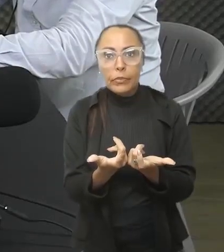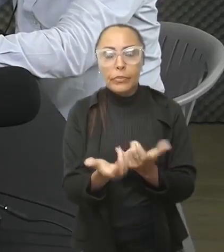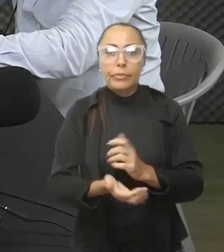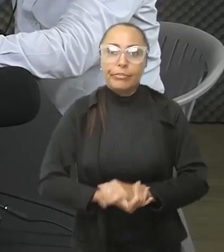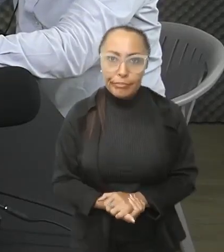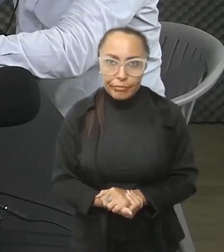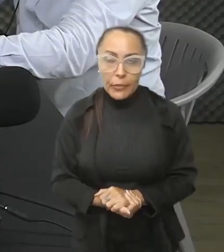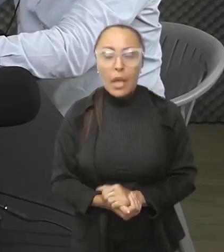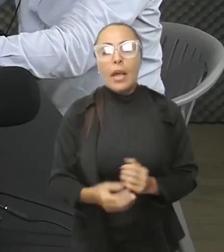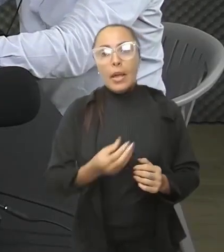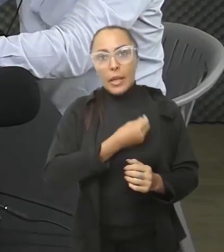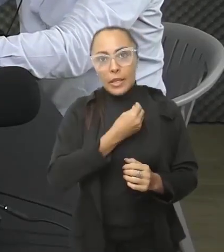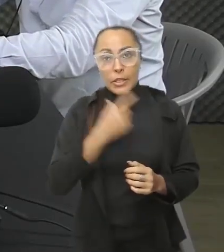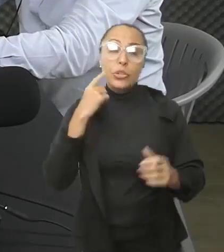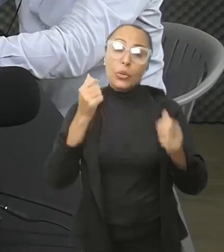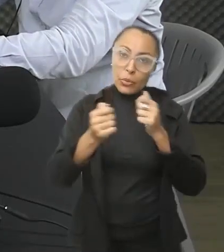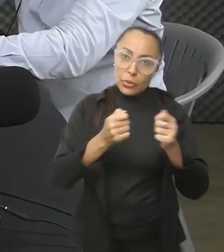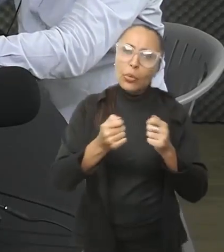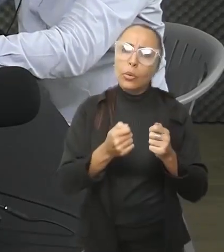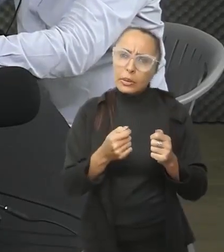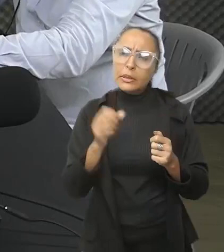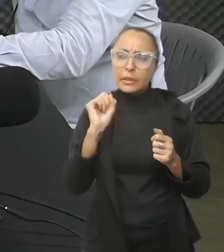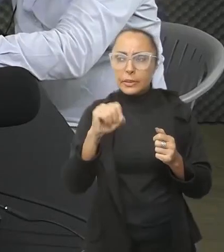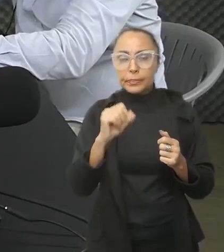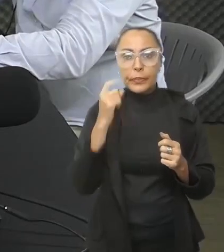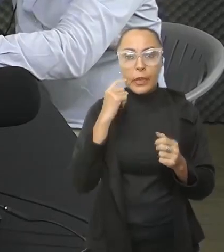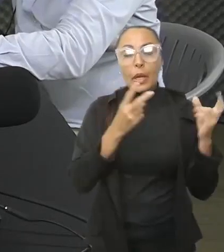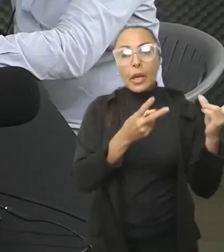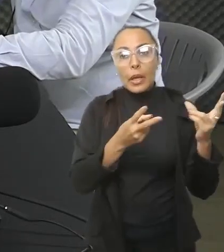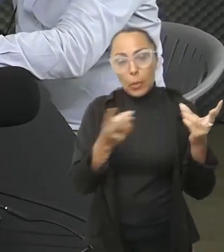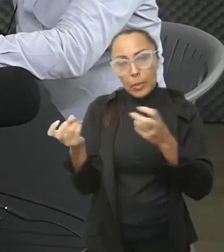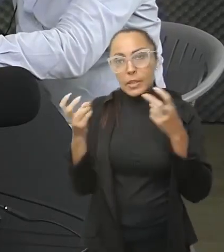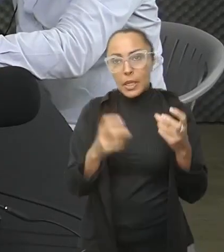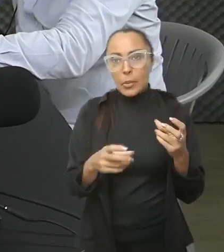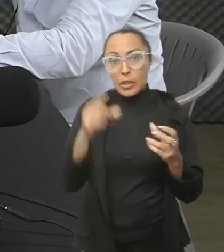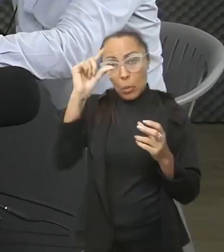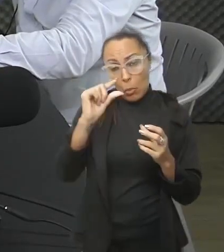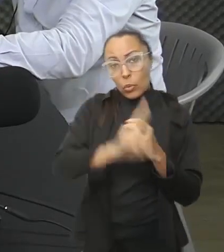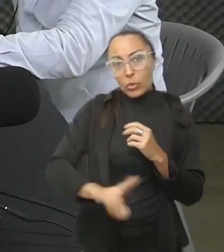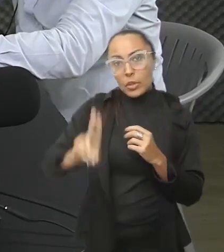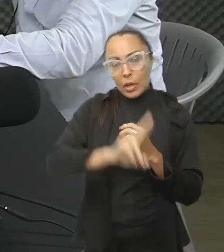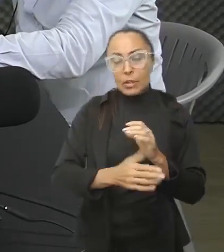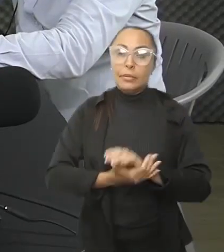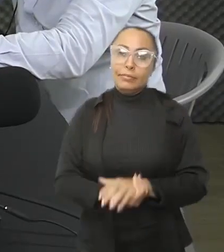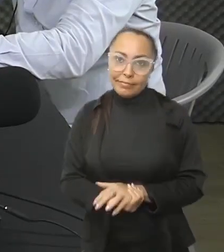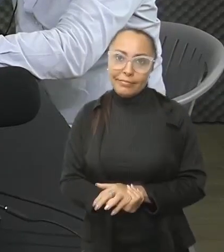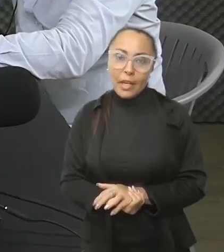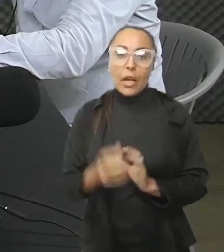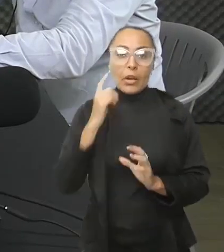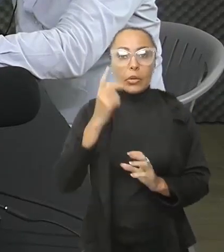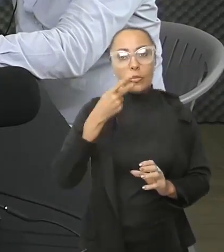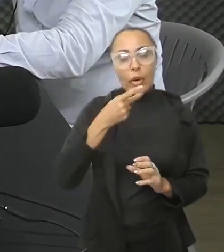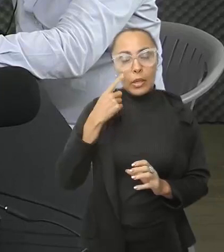existam muitas ferramentas de controle, né? Existem, Eu mas que são percebo pouco que usadas. são pouco usadas. São pouco usadas. Então, quando eu falo assim que são